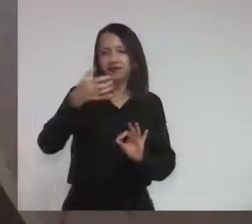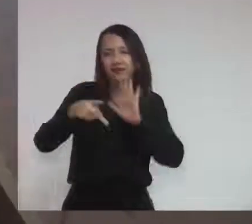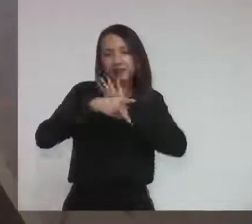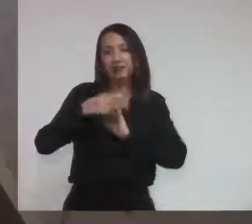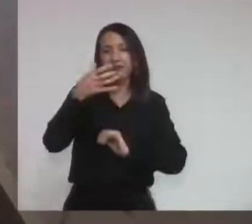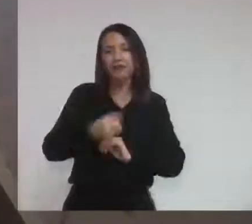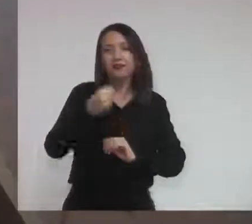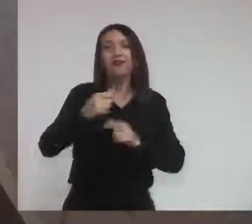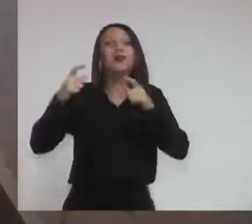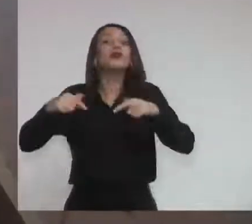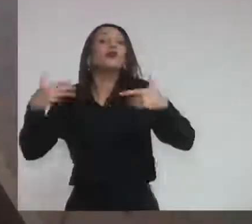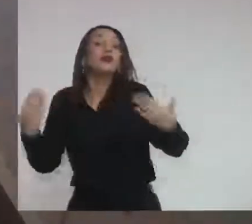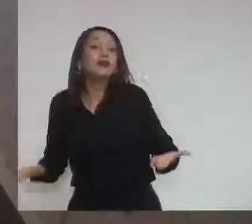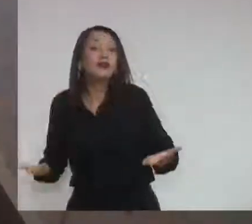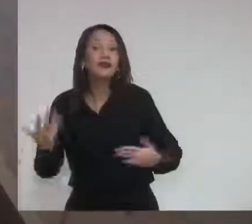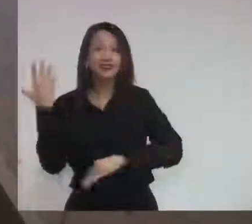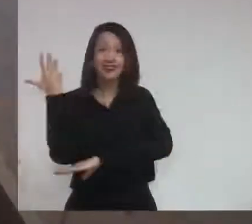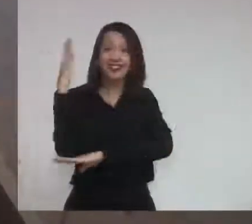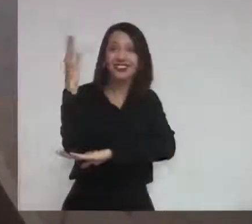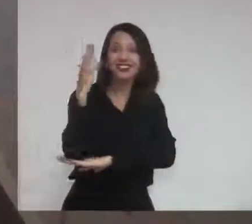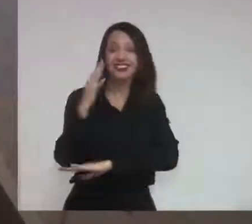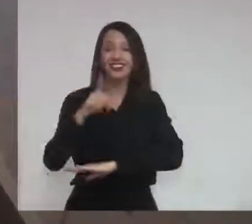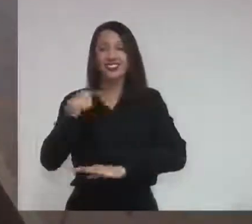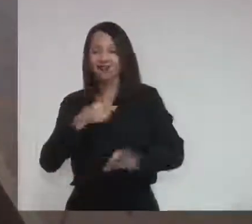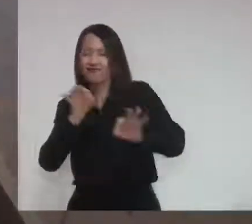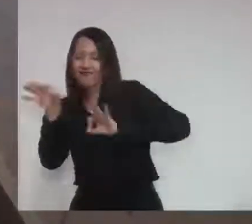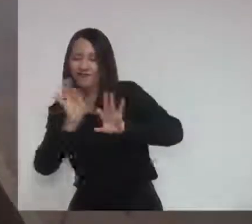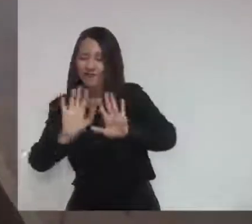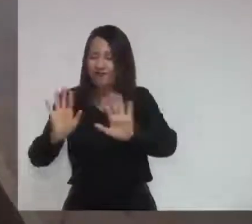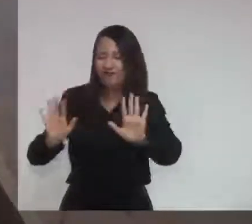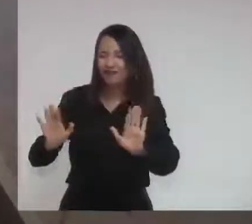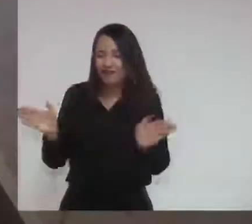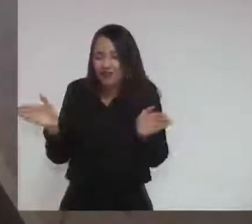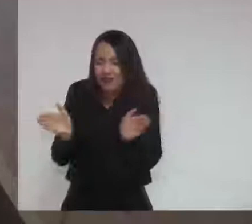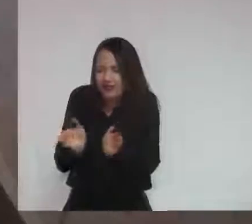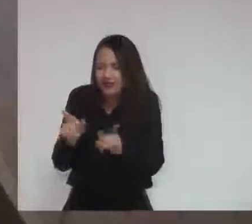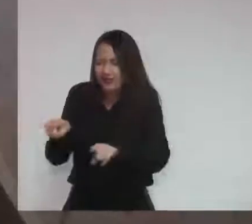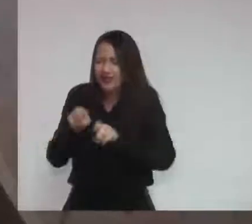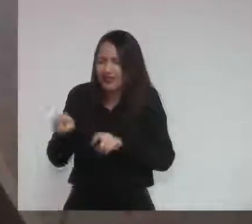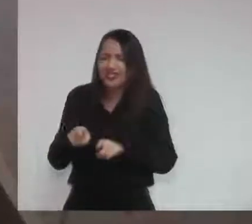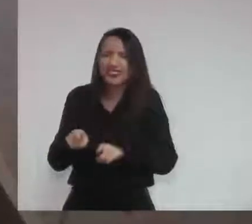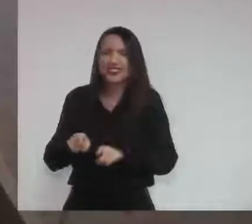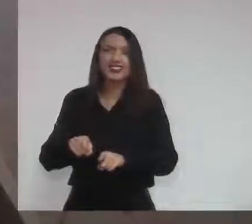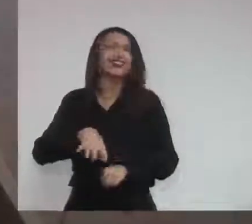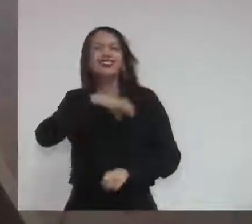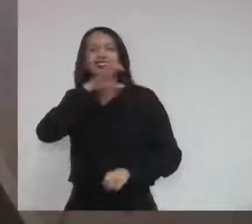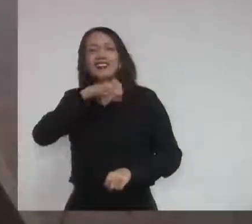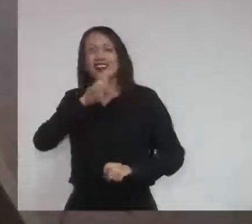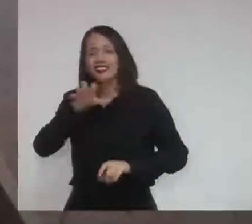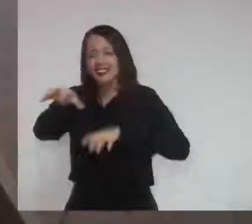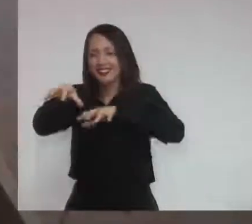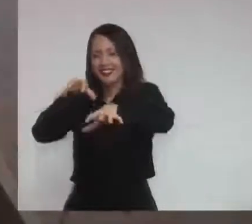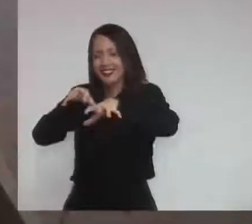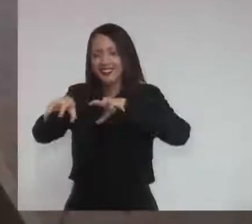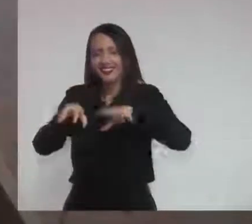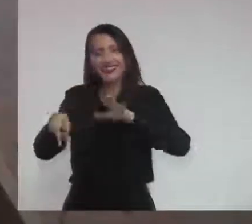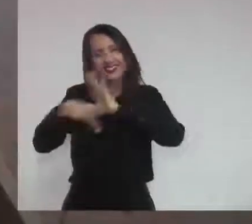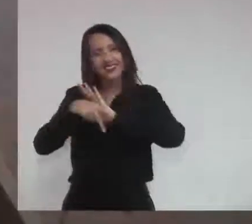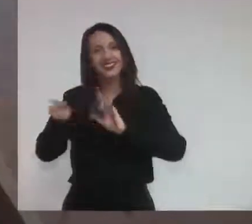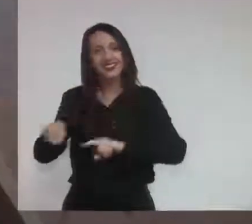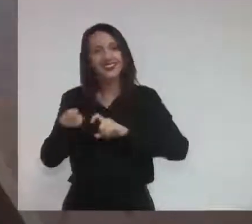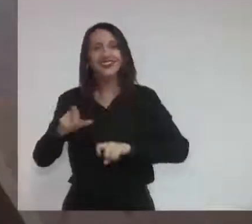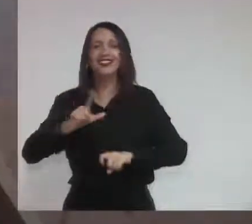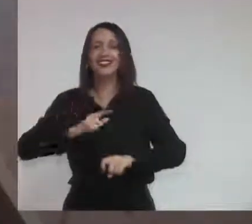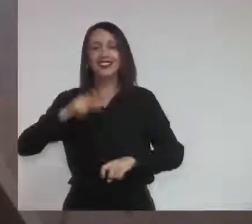gente montou o que a gente chama de fazendinha, mini fazenda, que é um local com vários animais típicos da fazenda. Então a gente teve